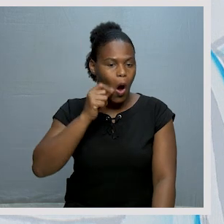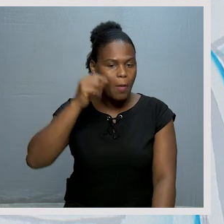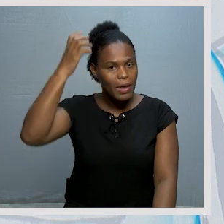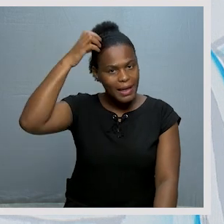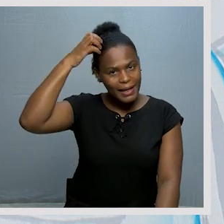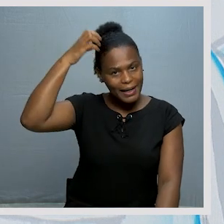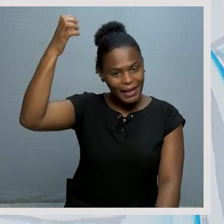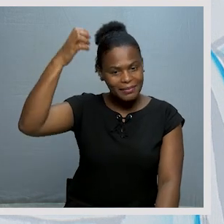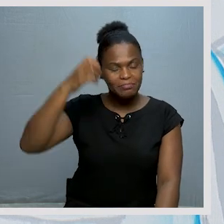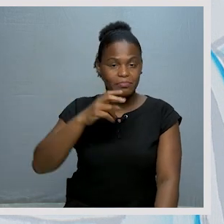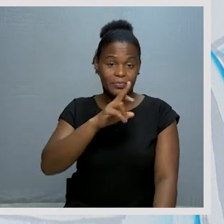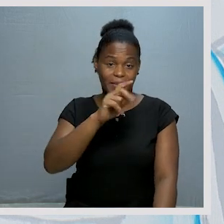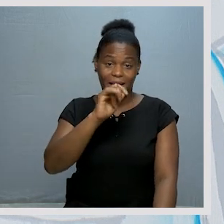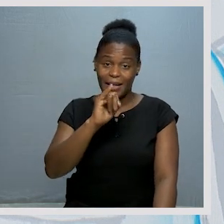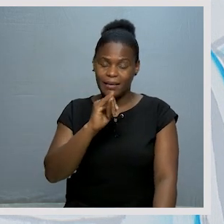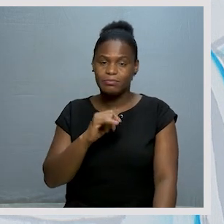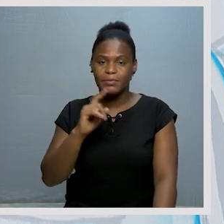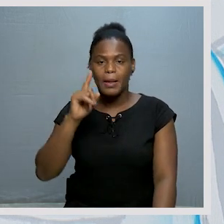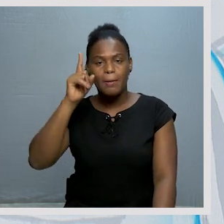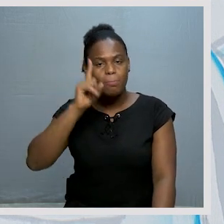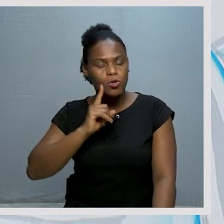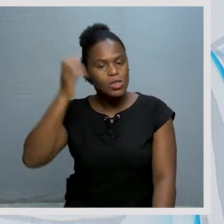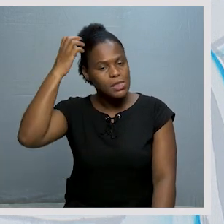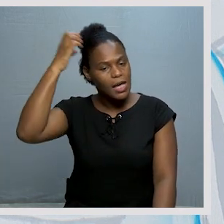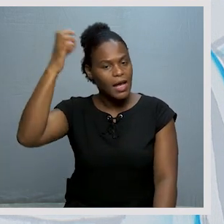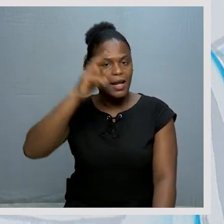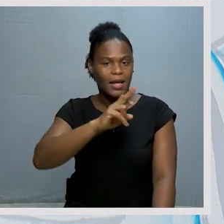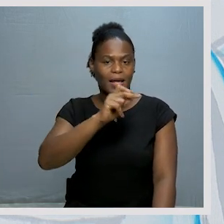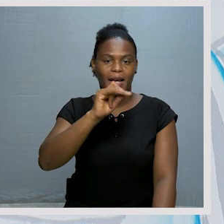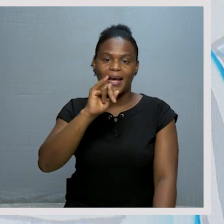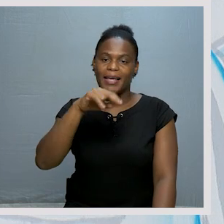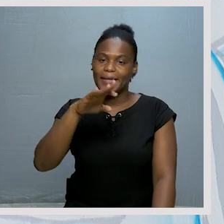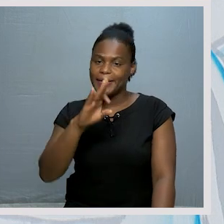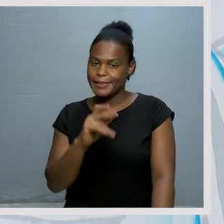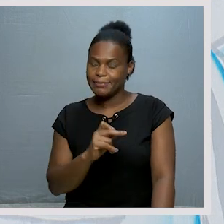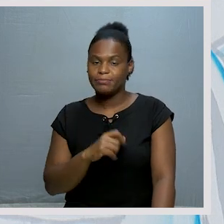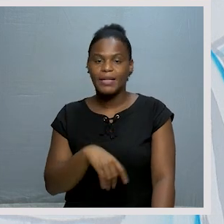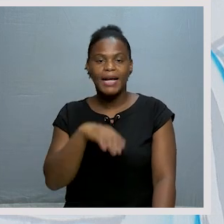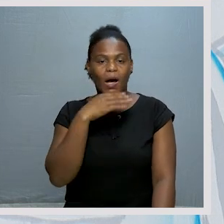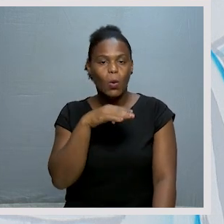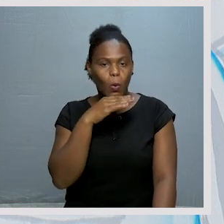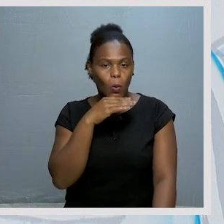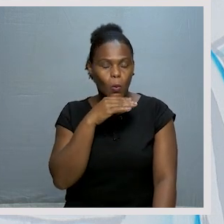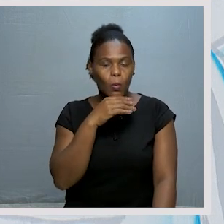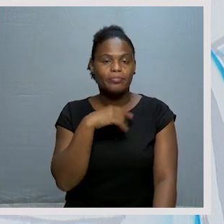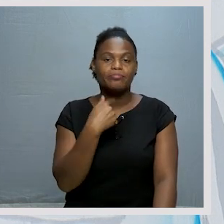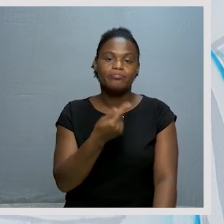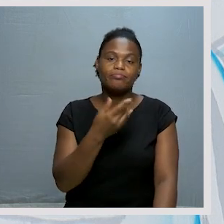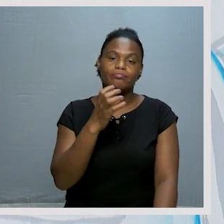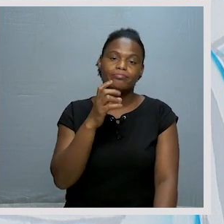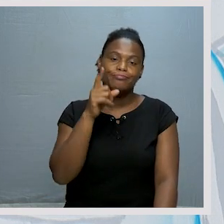Pensem em outros exemplos. Isso mesmo. Cão,